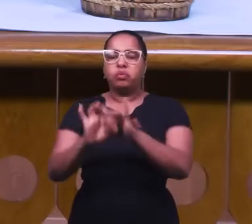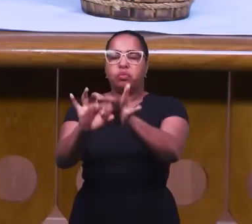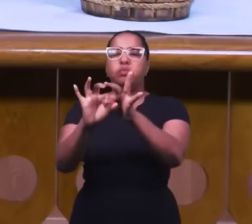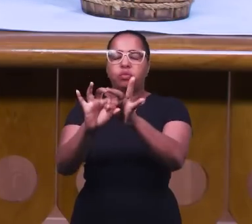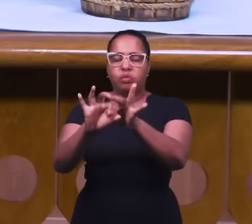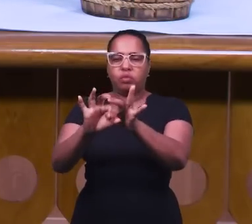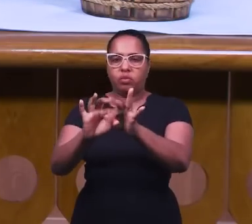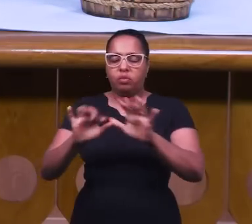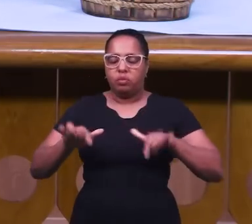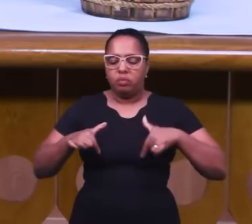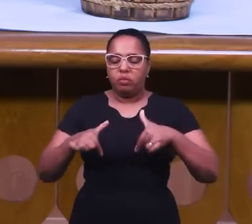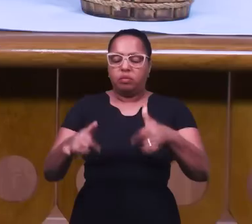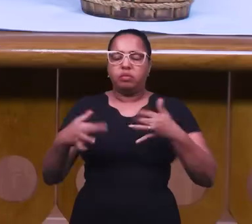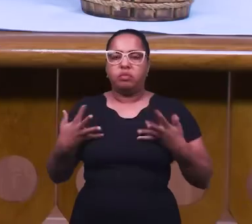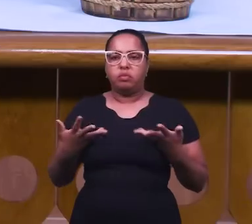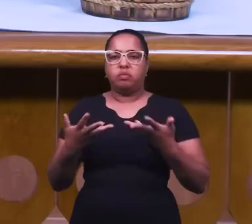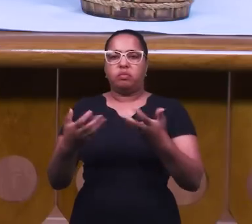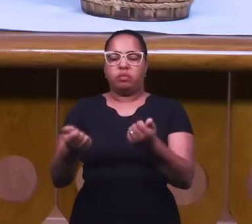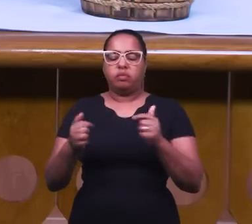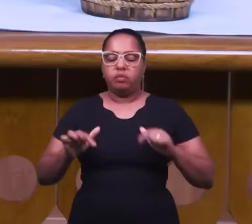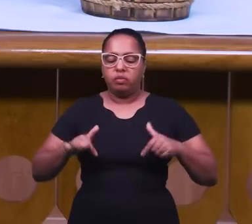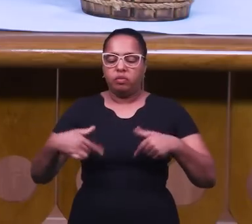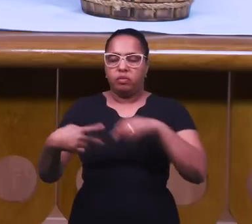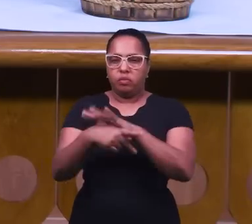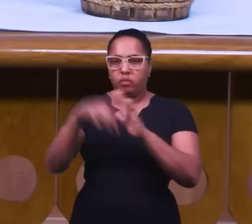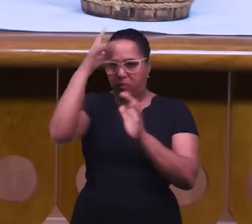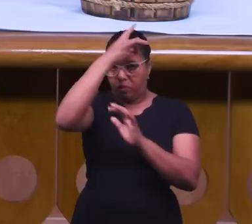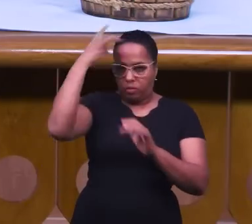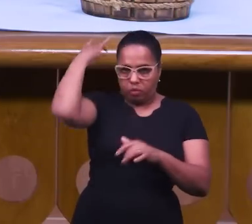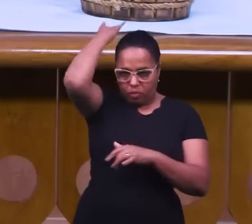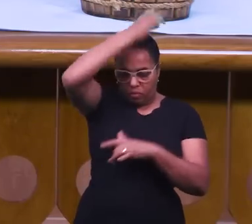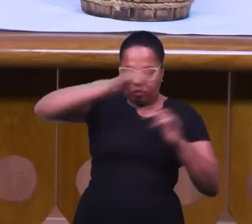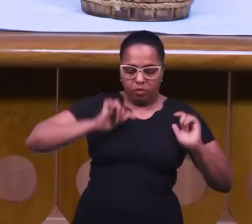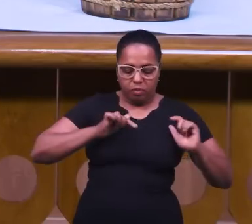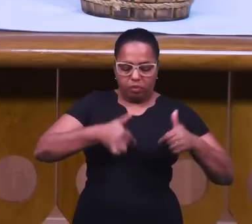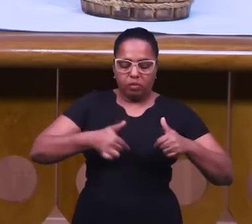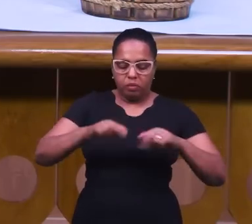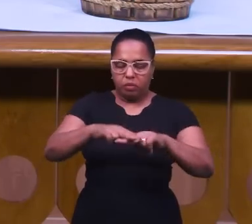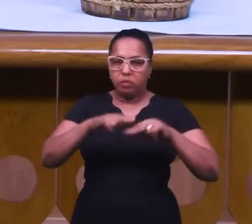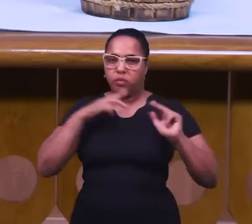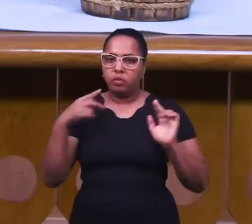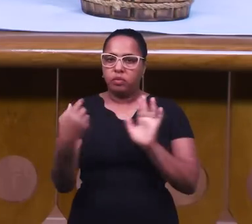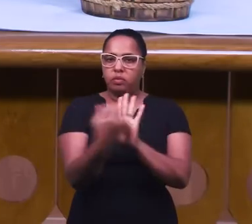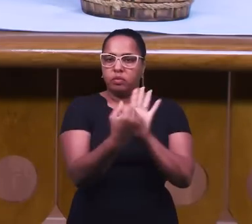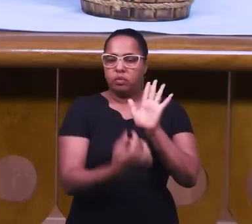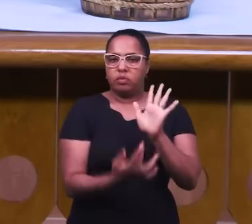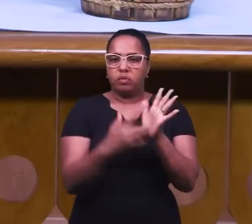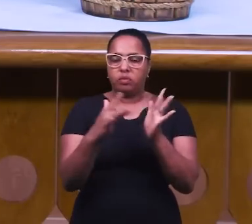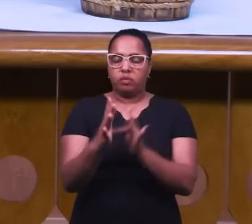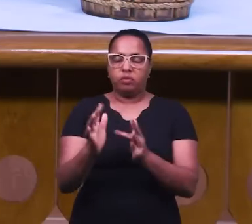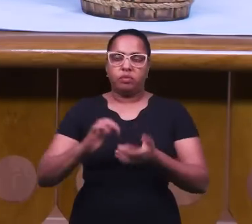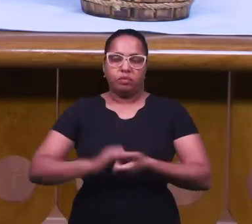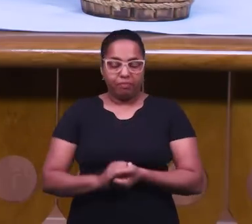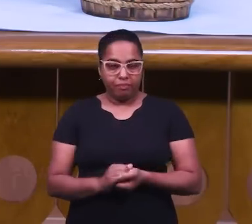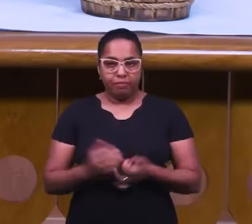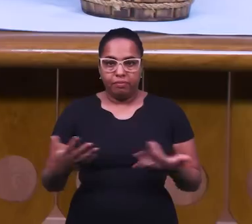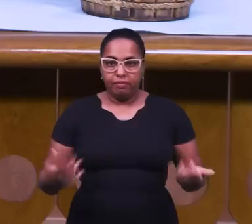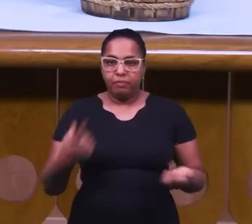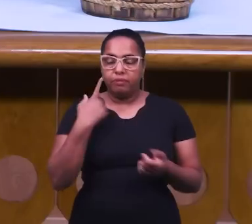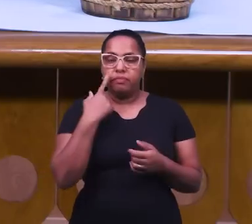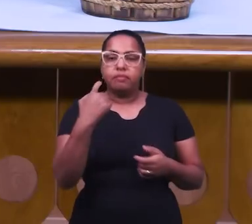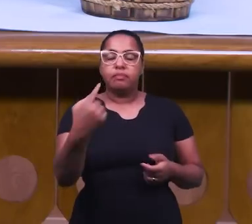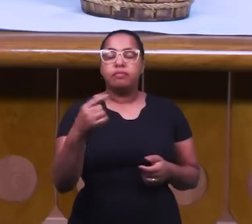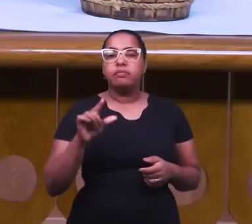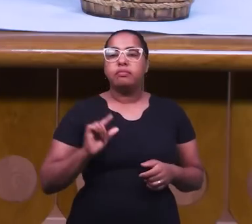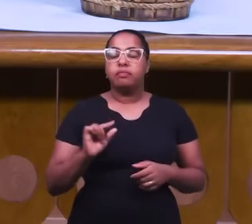ato maravilhoso da operação do Espírito Santo em nós, através do sangue de Jesus. Agora é